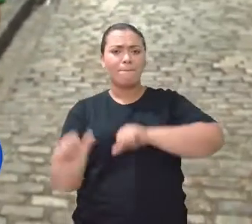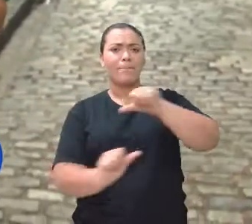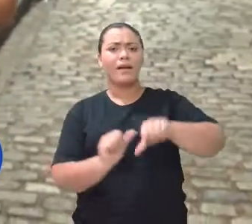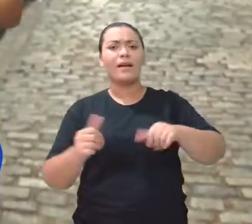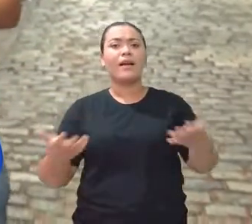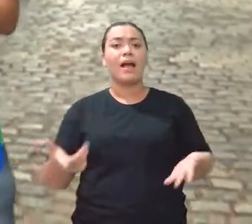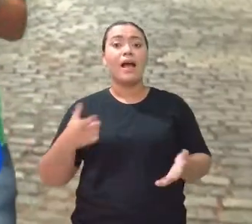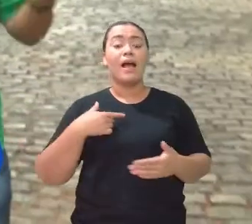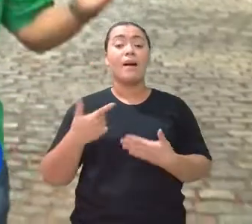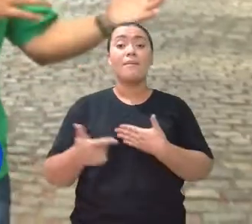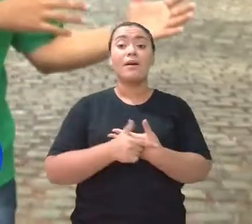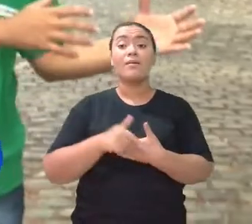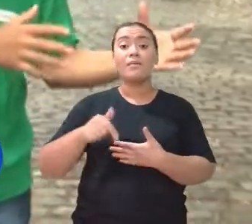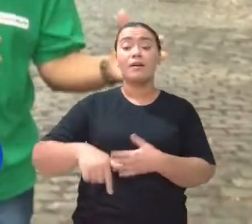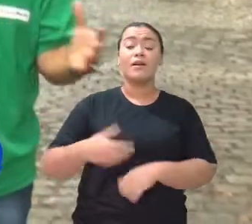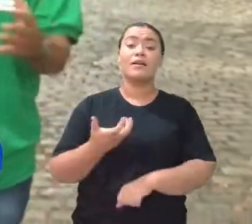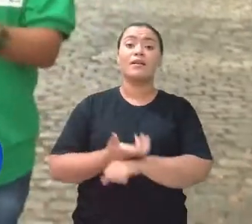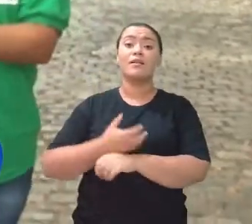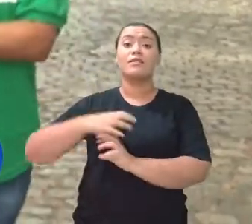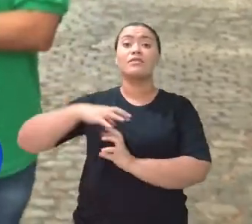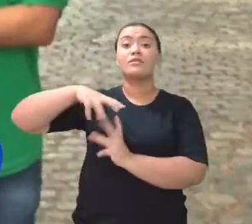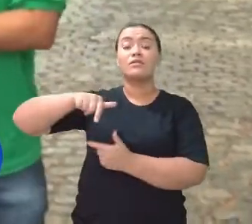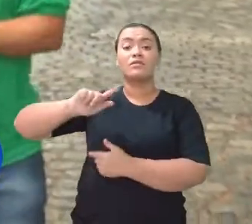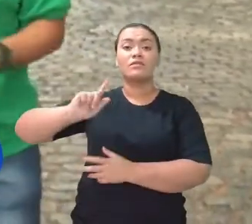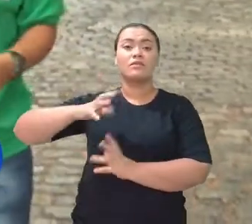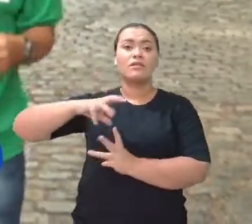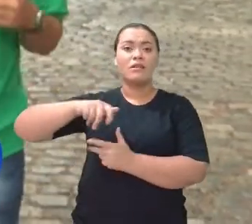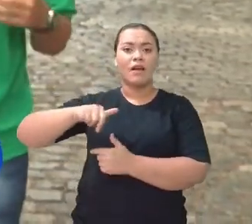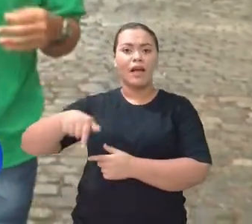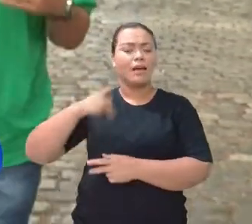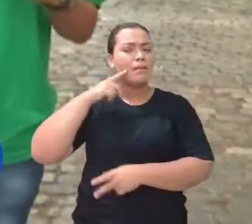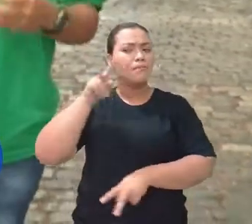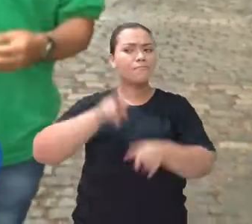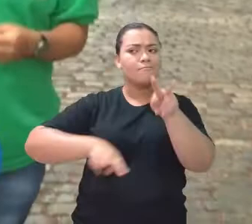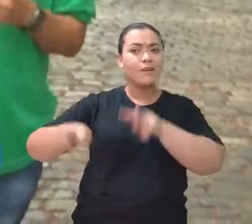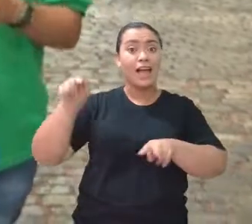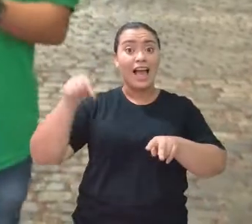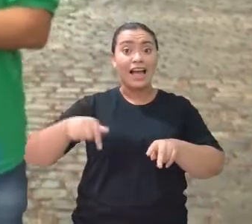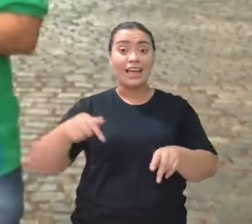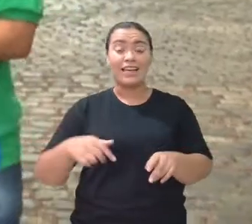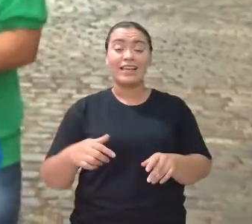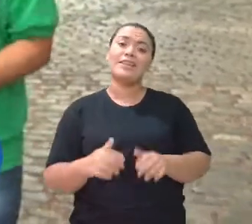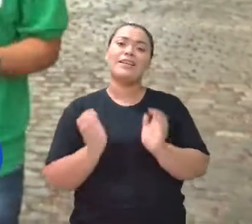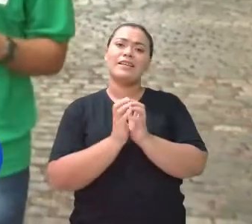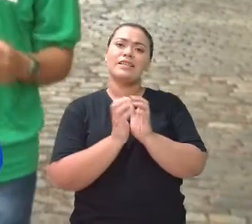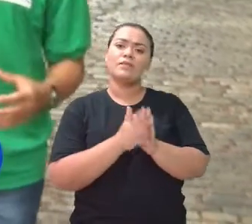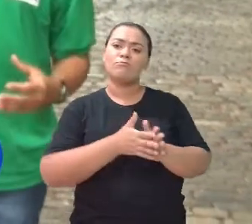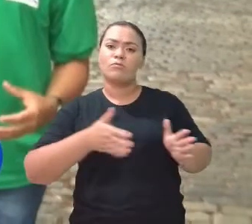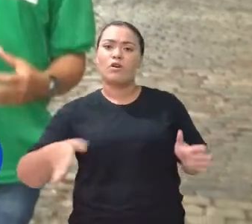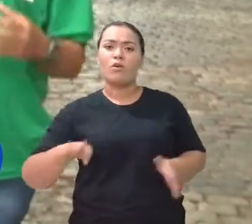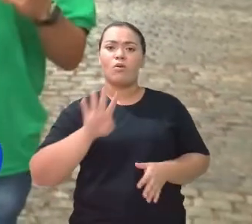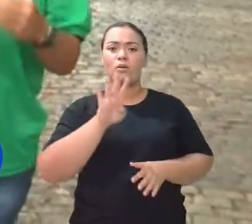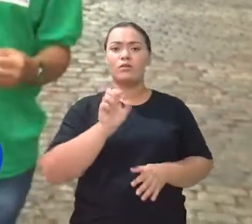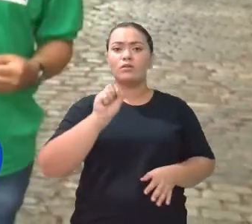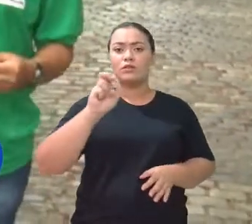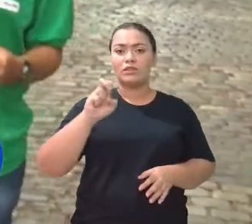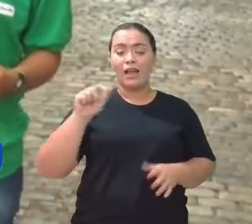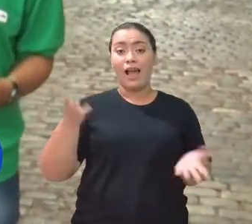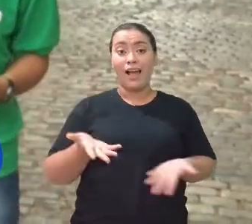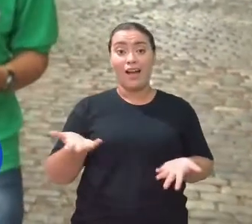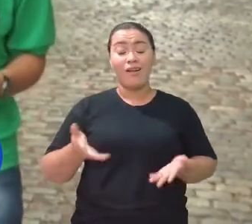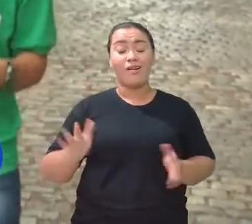justamente o papel da geografia na percepção da paisagem do Recife desses 485 anos que está se comemorando no